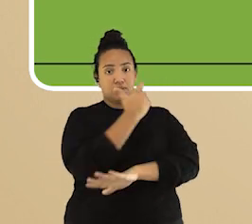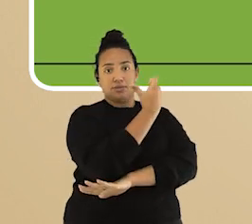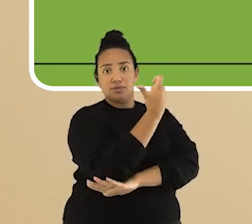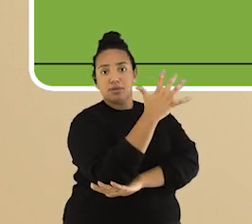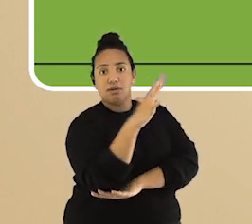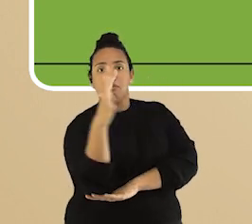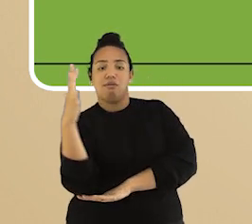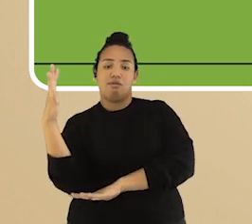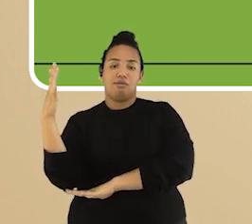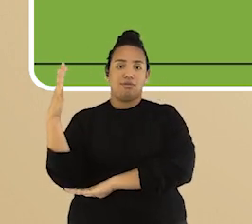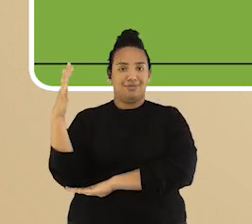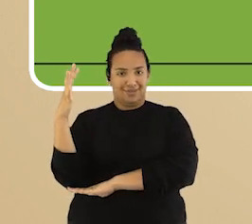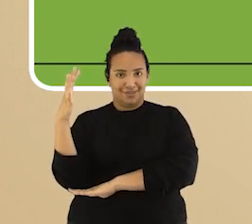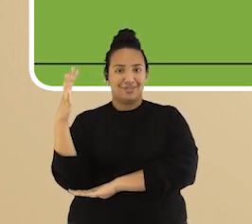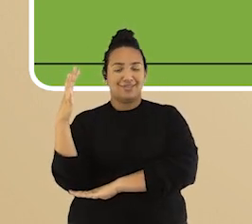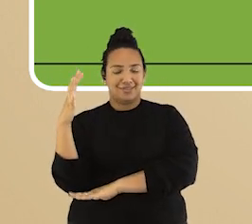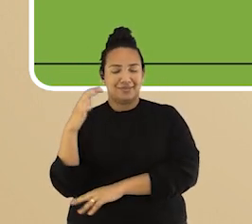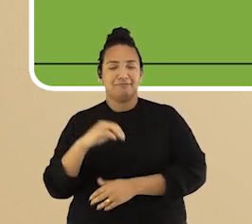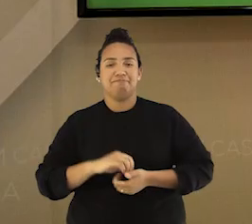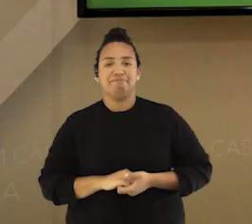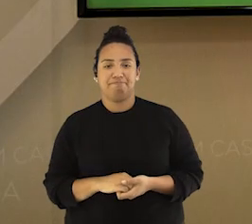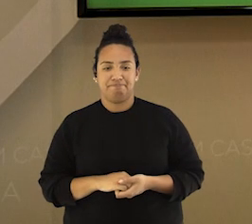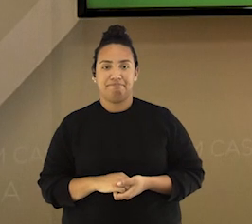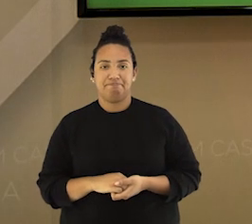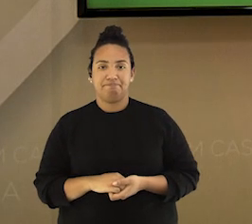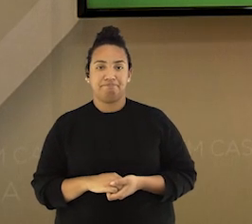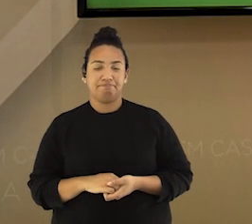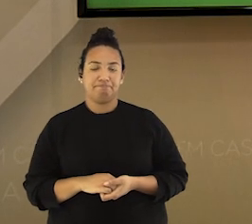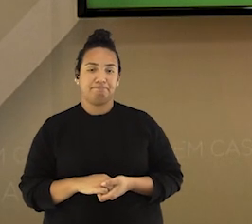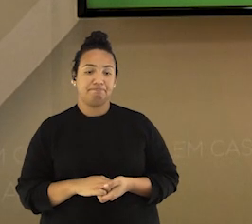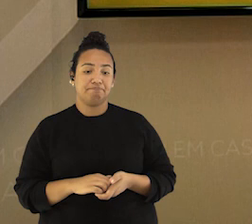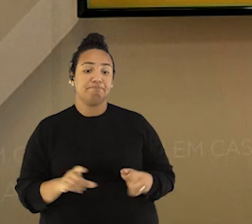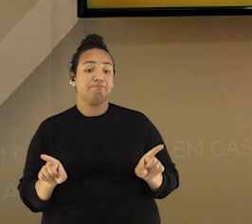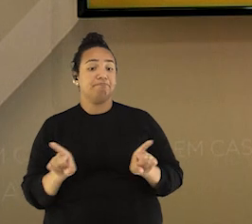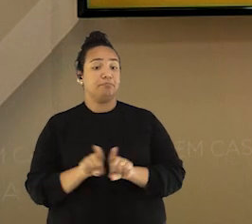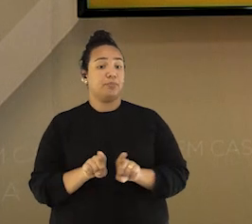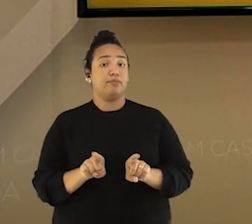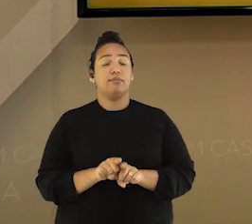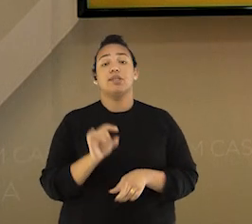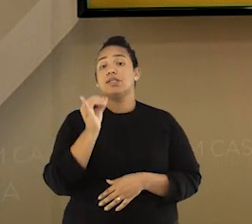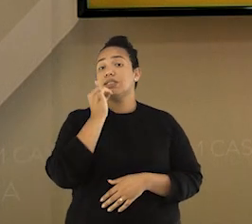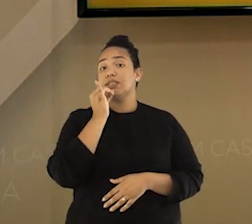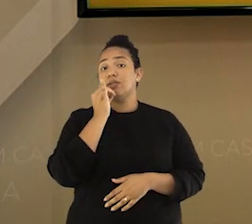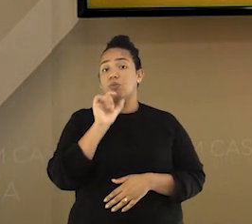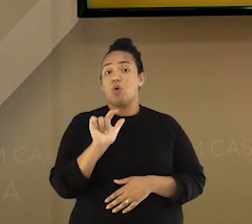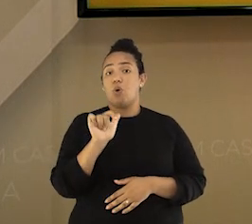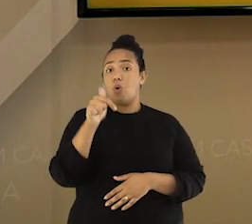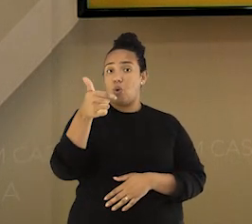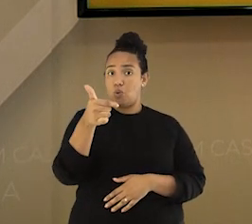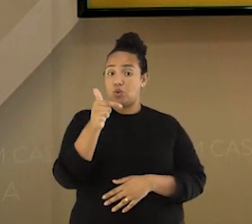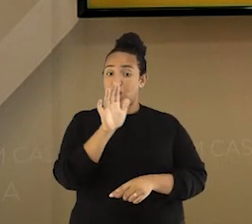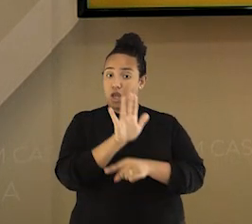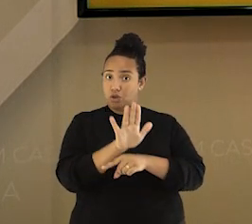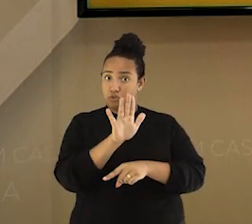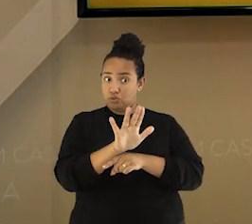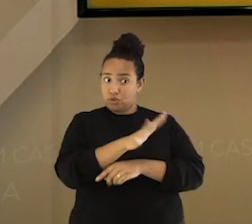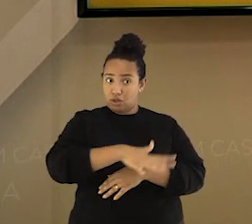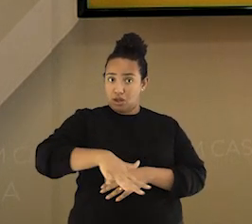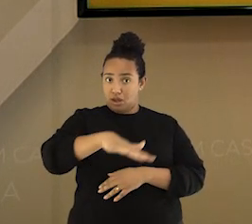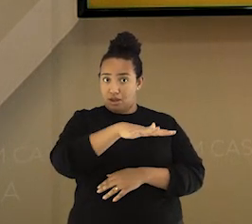aonde exploram o nosso planeta. Um outro exemplo de transformações impactantes advindas